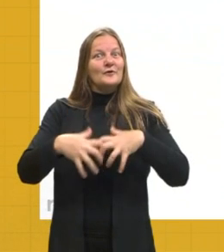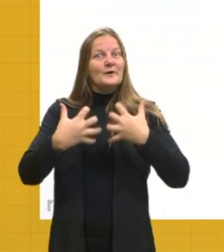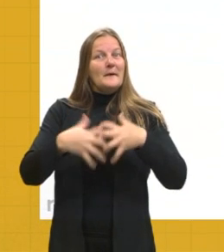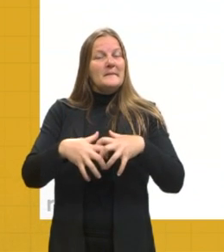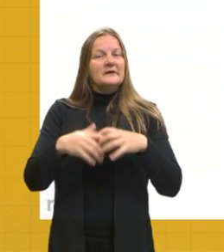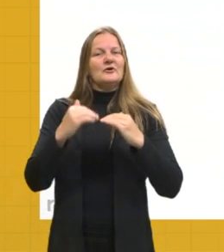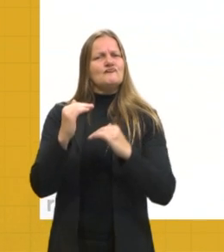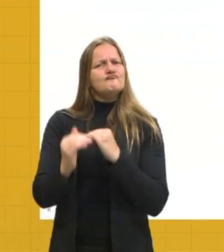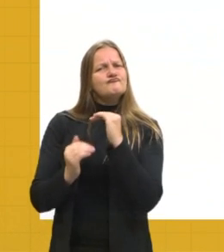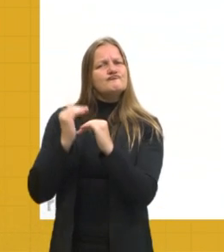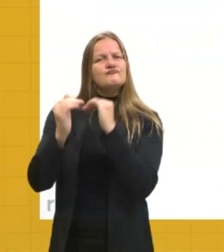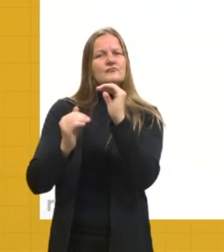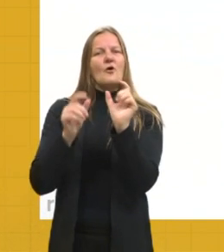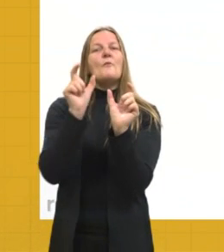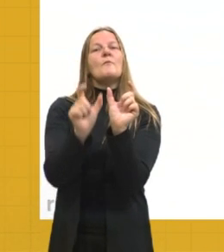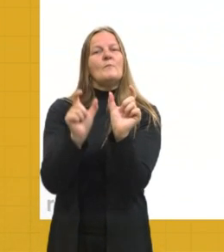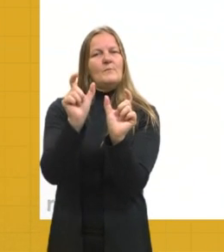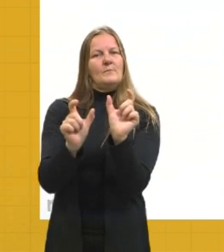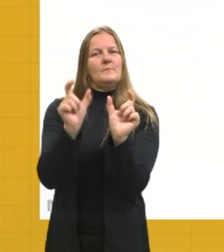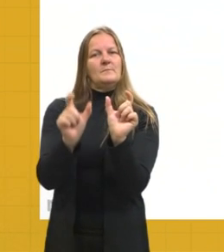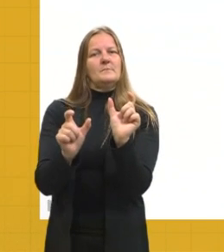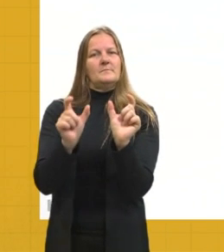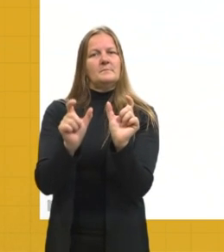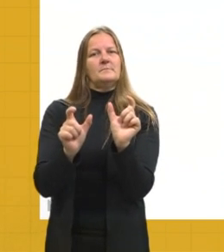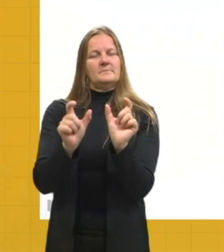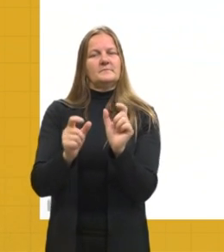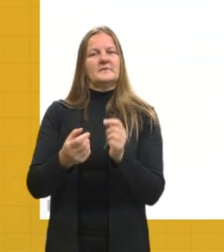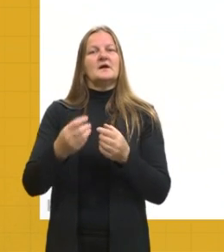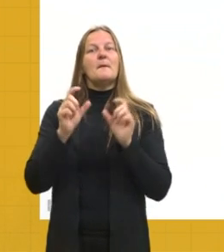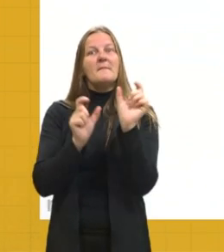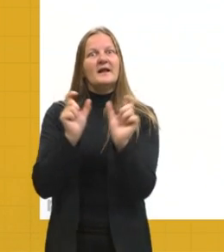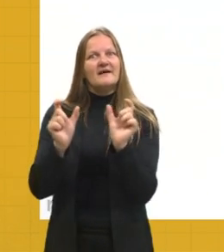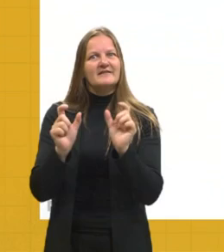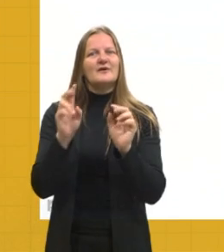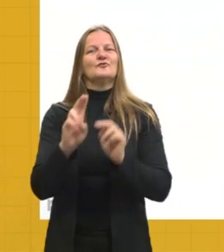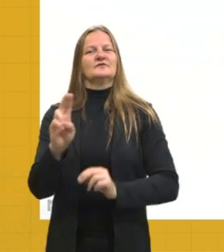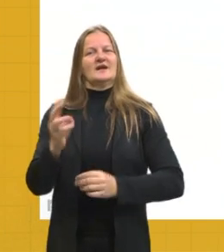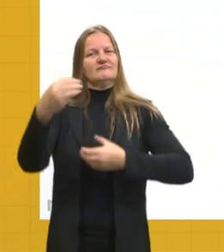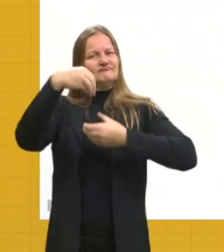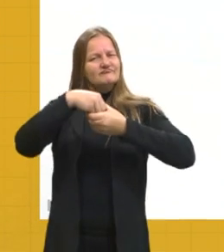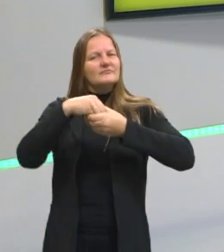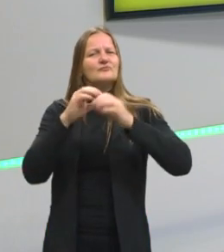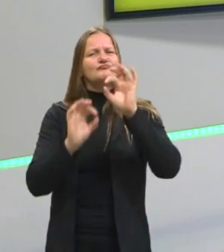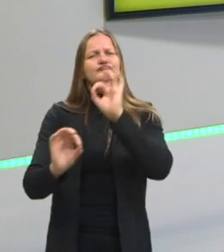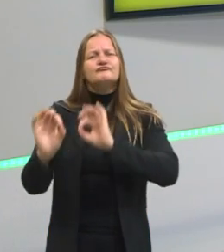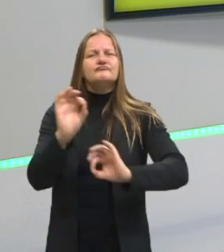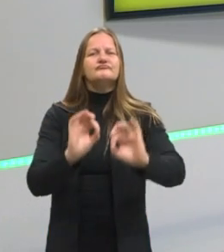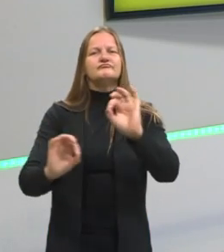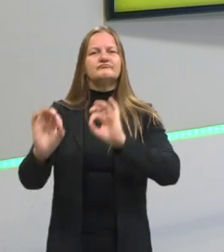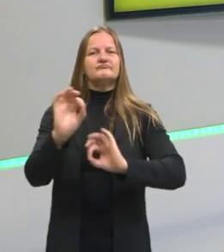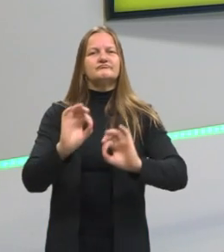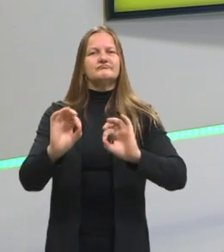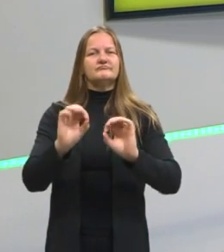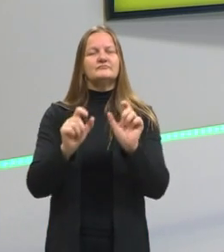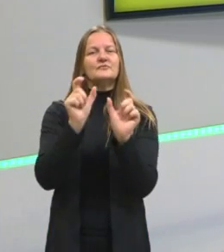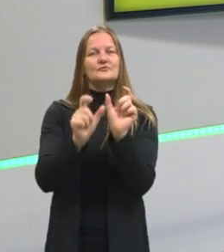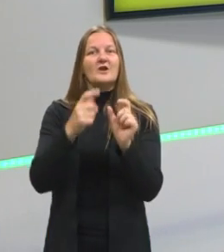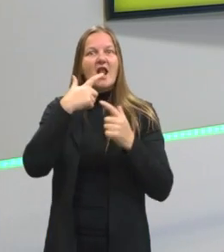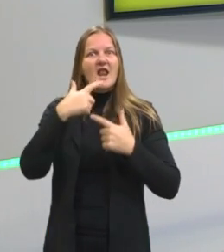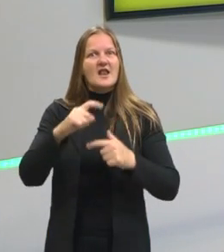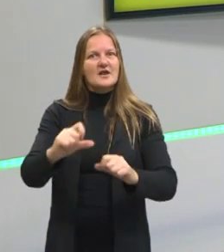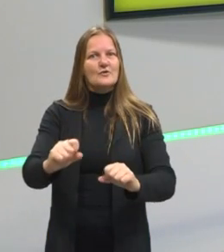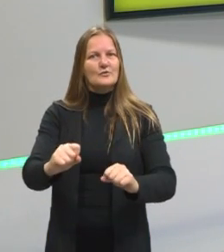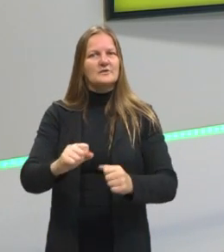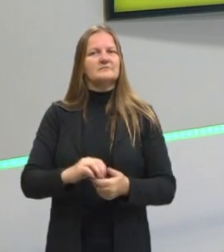processo morfológico das palavras. Como é que funciona esse processo morfológico da língua.